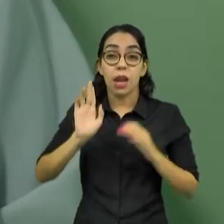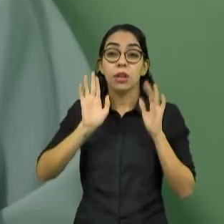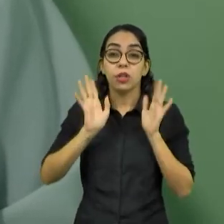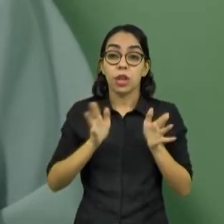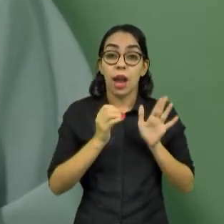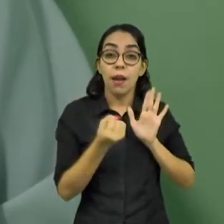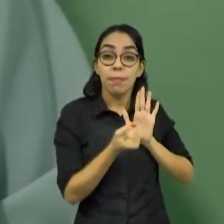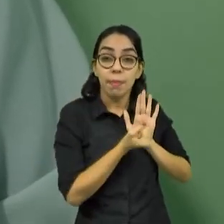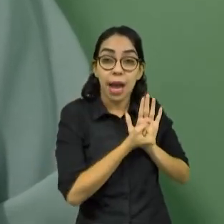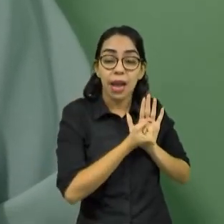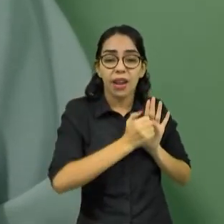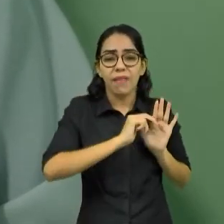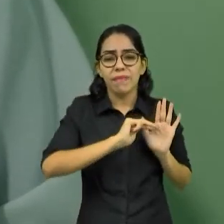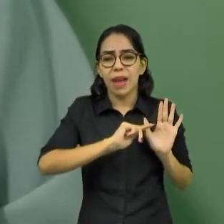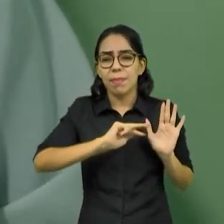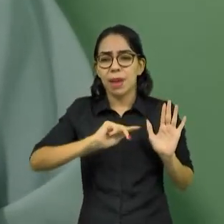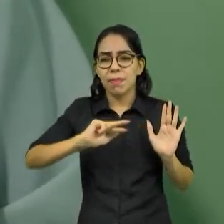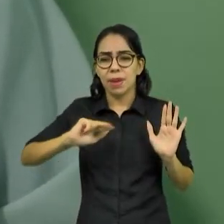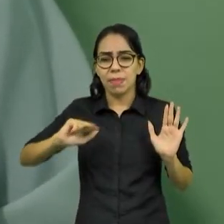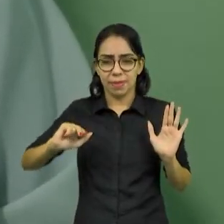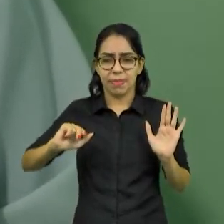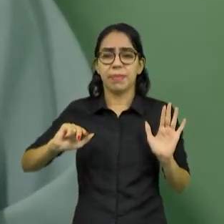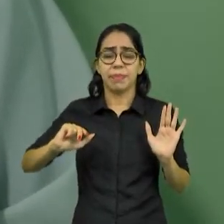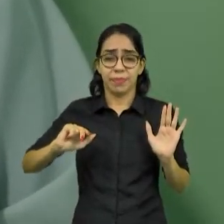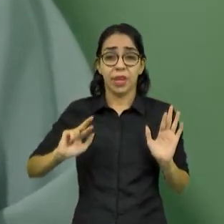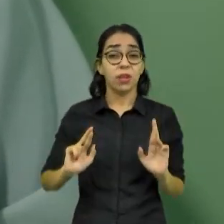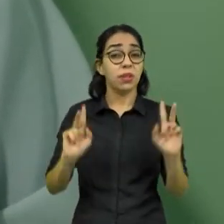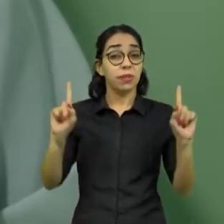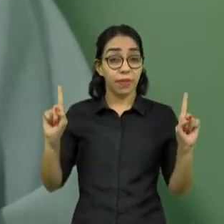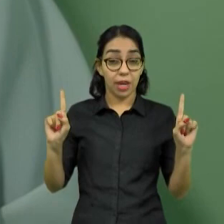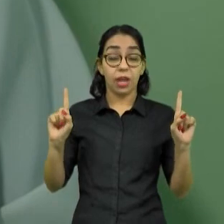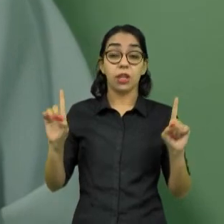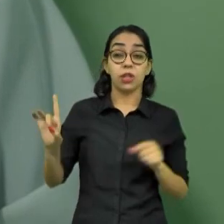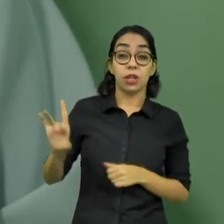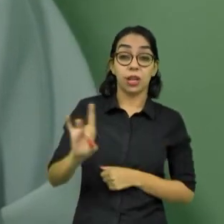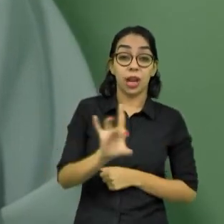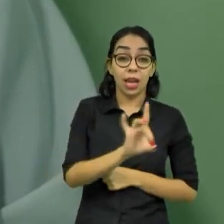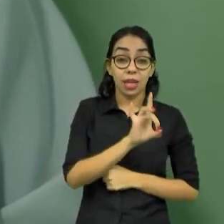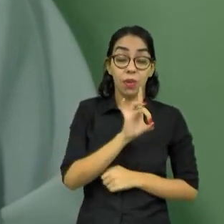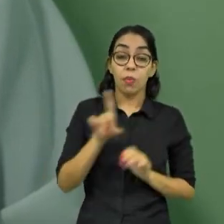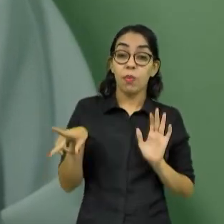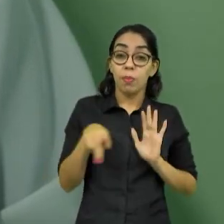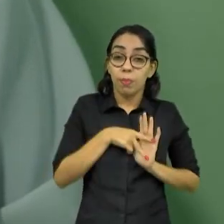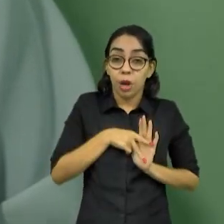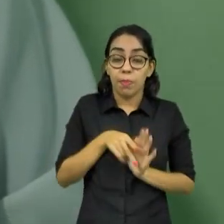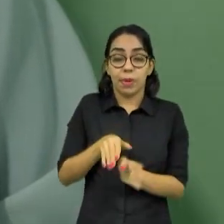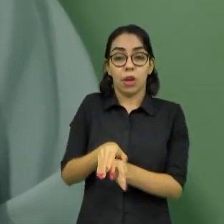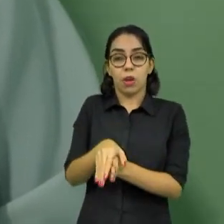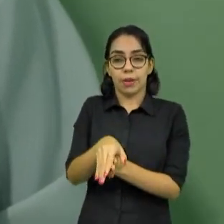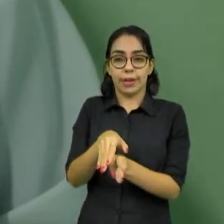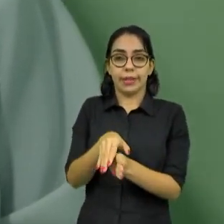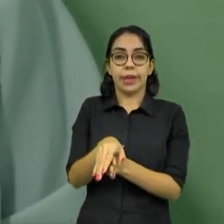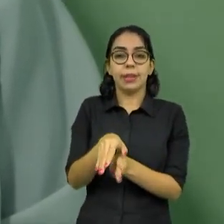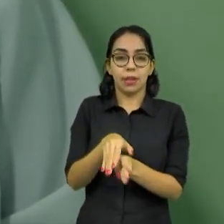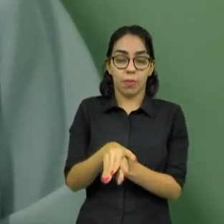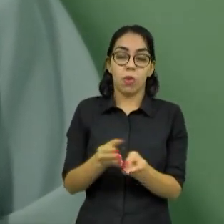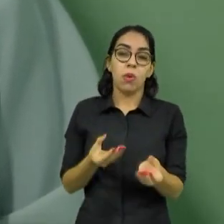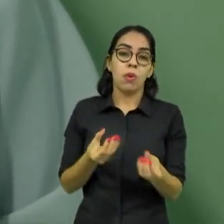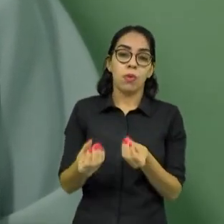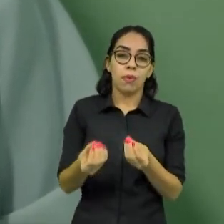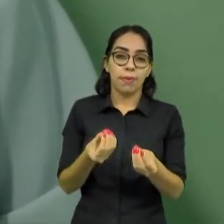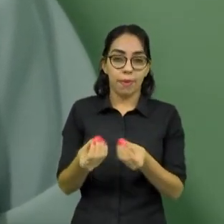de autoteste e que cada um desses fabricantes traz as suas recomendações próprias de como aquele teste